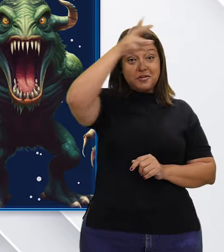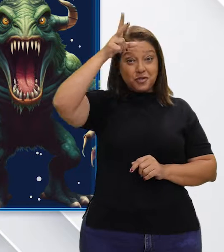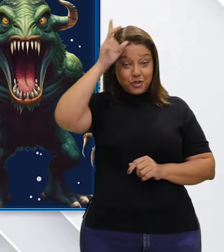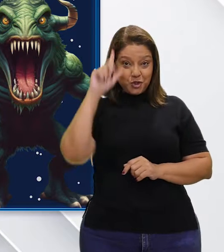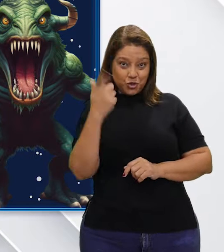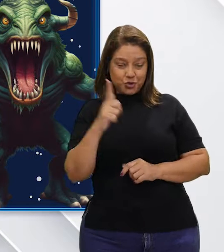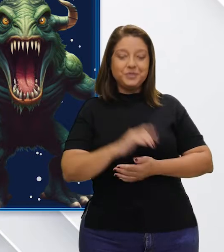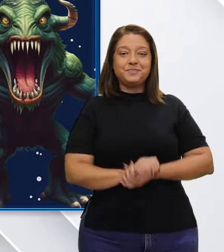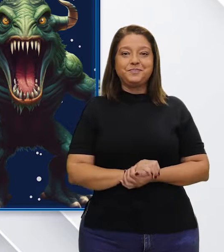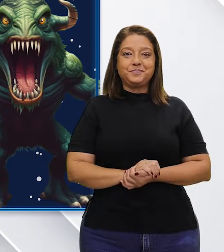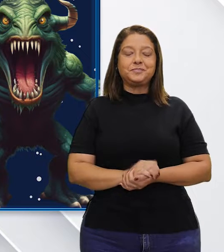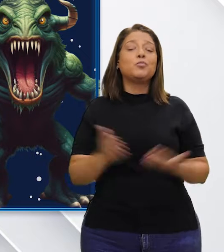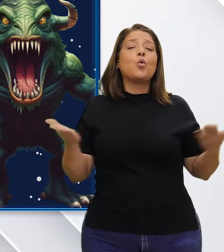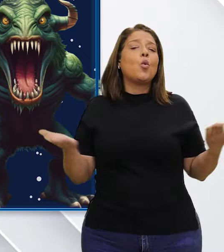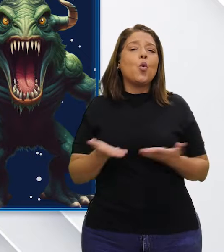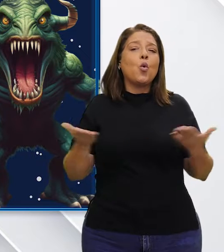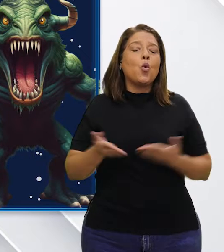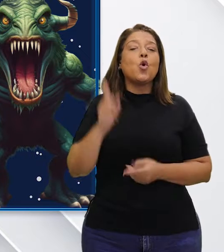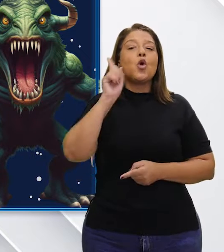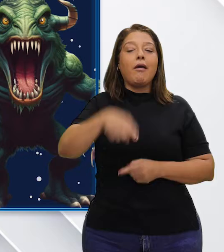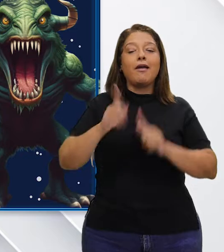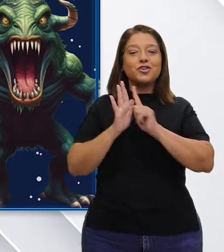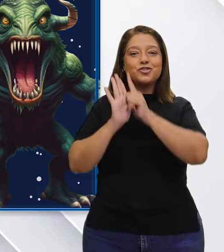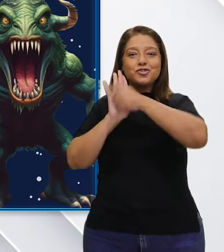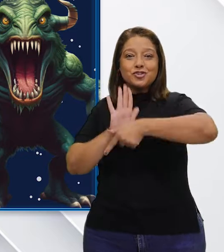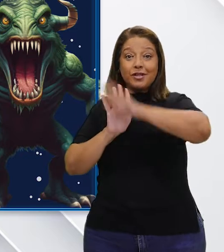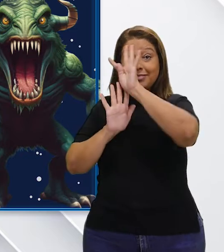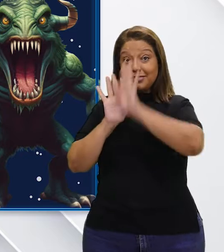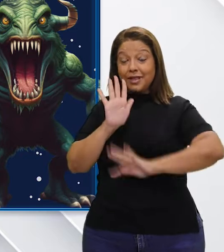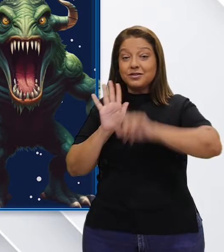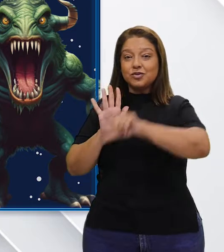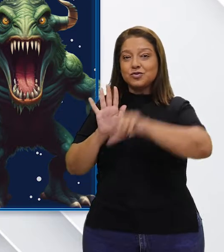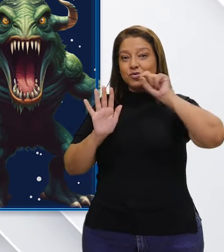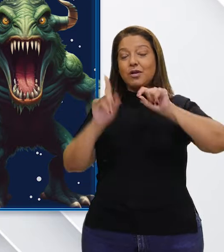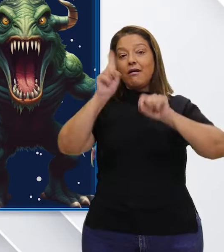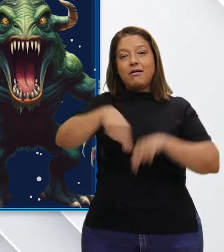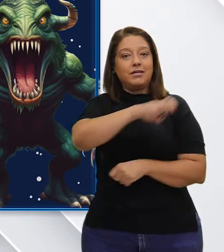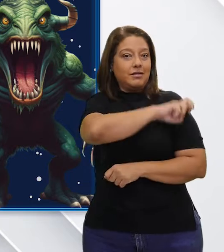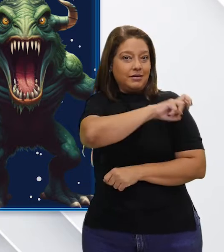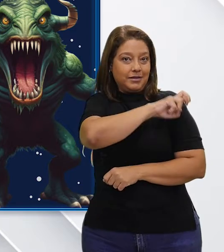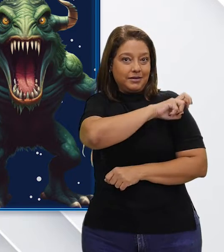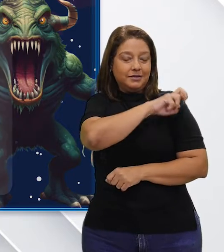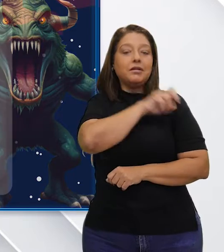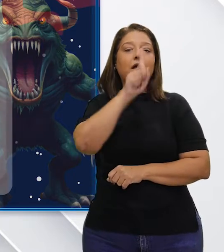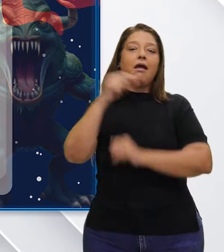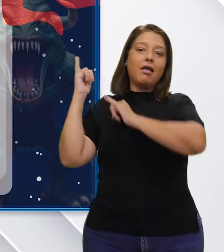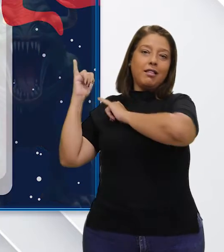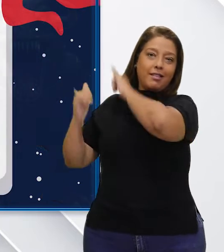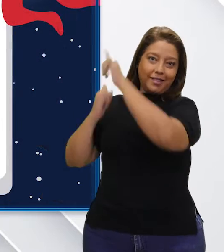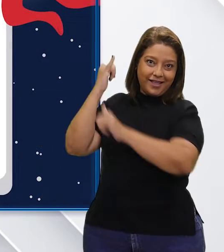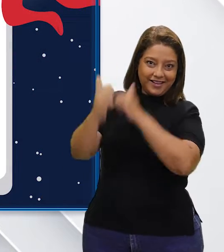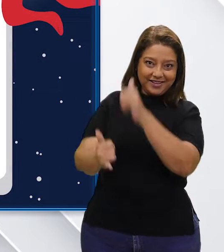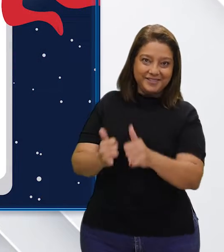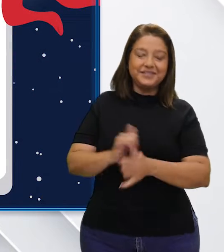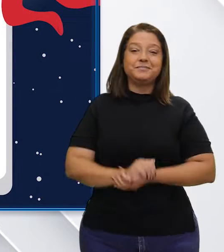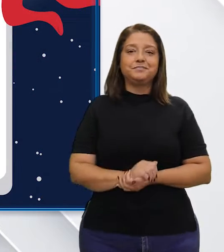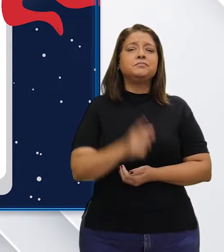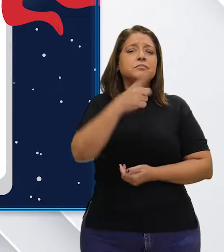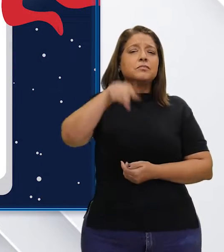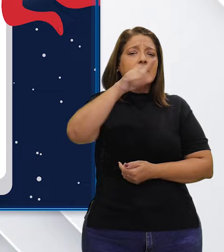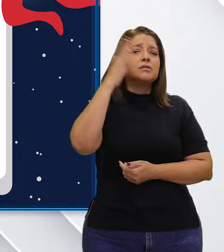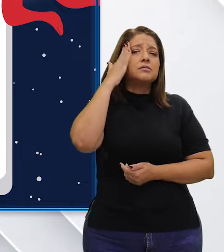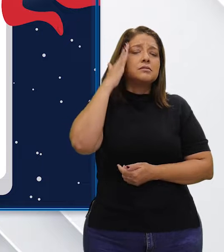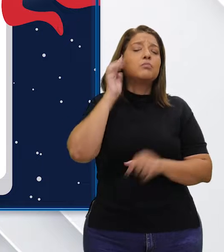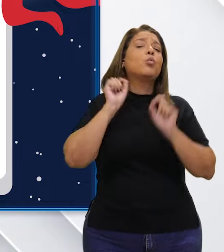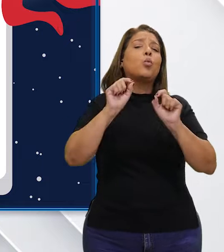E hoje falaremos sobre mais um gênero textual escolhido para o 5º ano, a lenda. Você